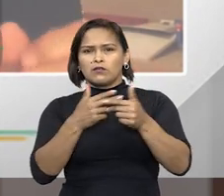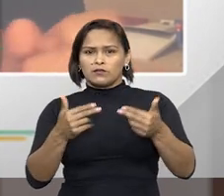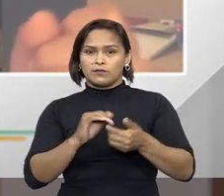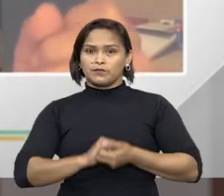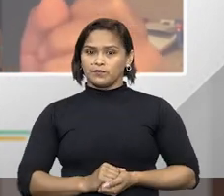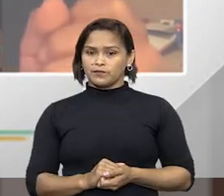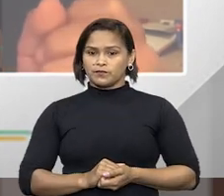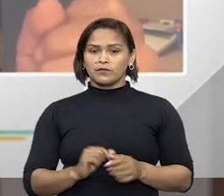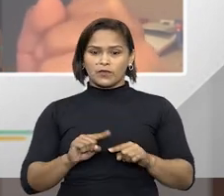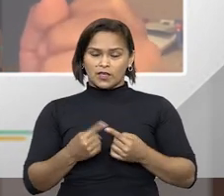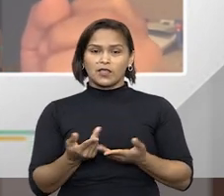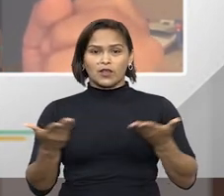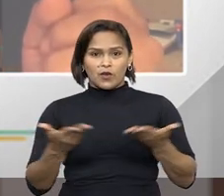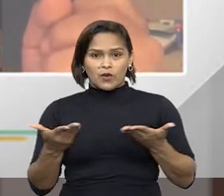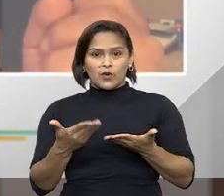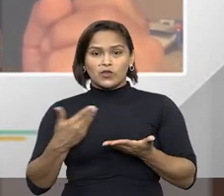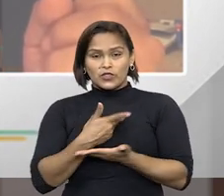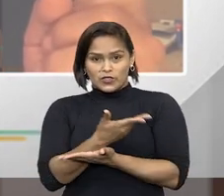aqui.